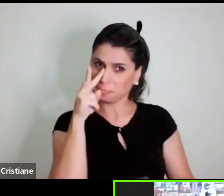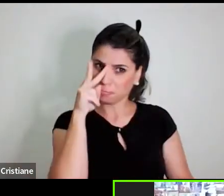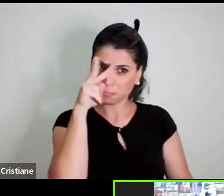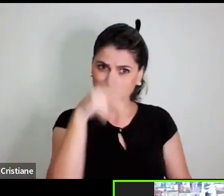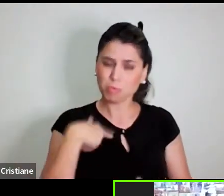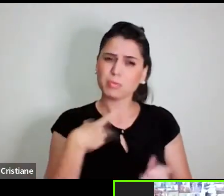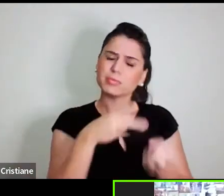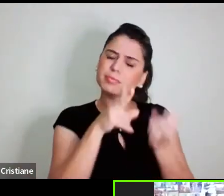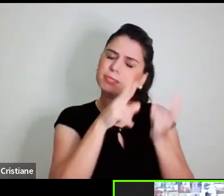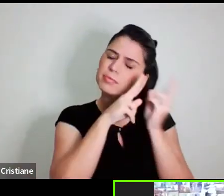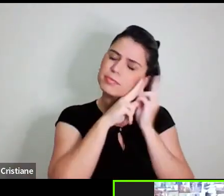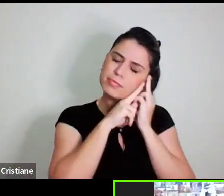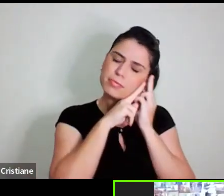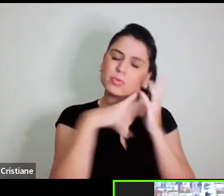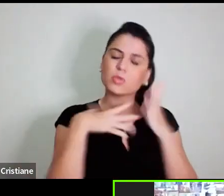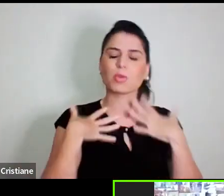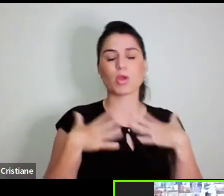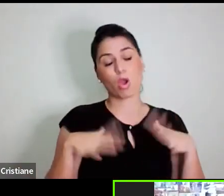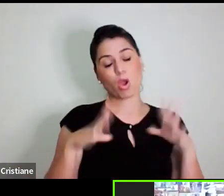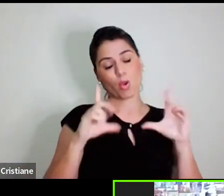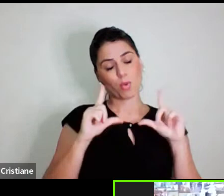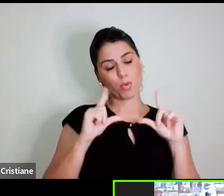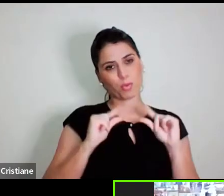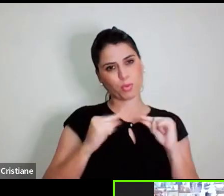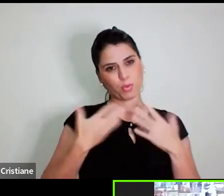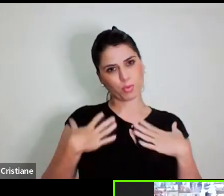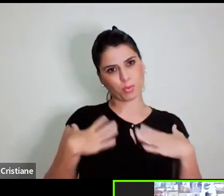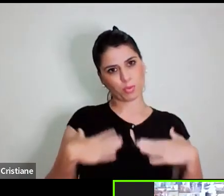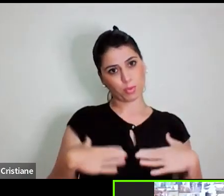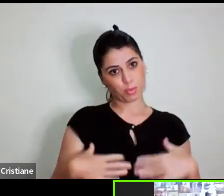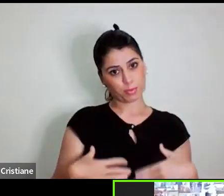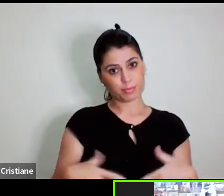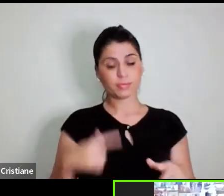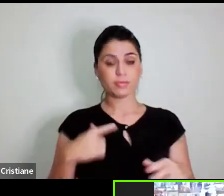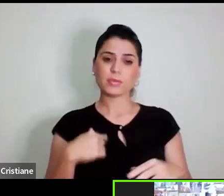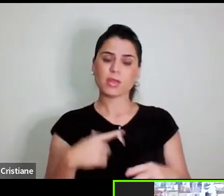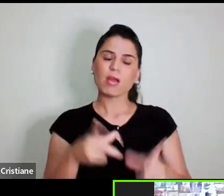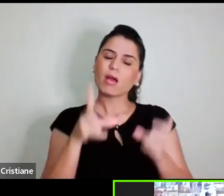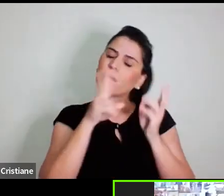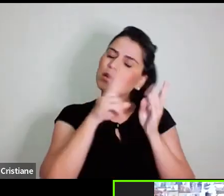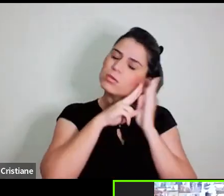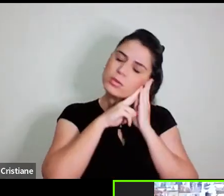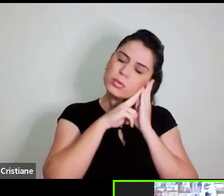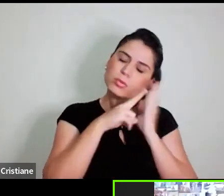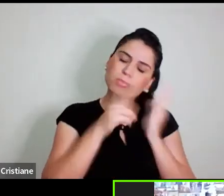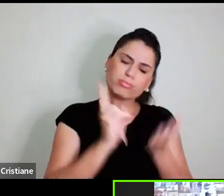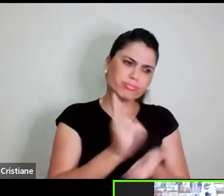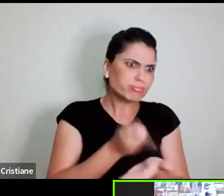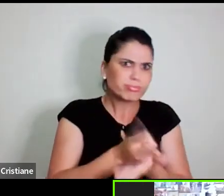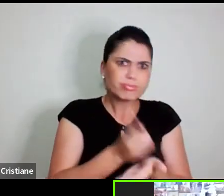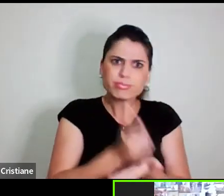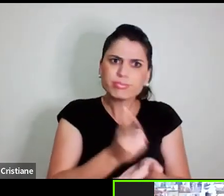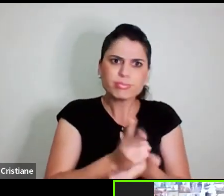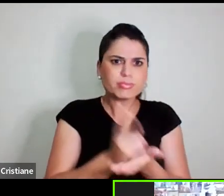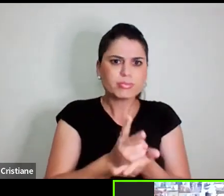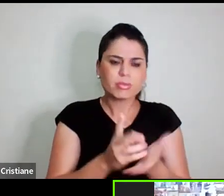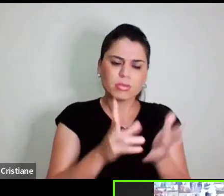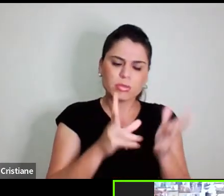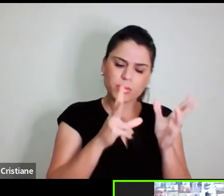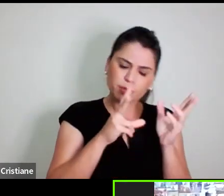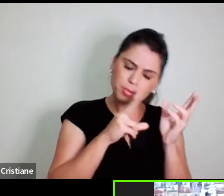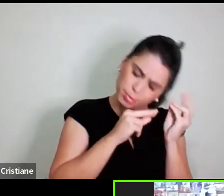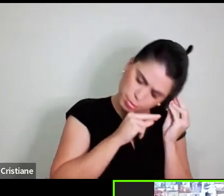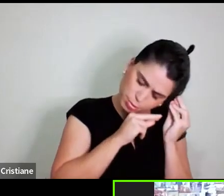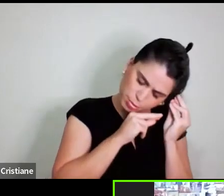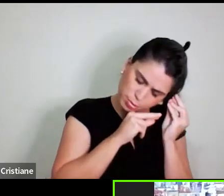meu menino de 2 anos, e eu dormia entre a pia e o armário. Eu não vi, eu sei que eu estava lá, eu não sei por quanto tempo